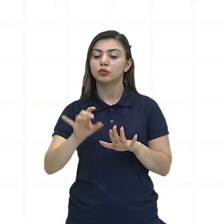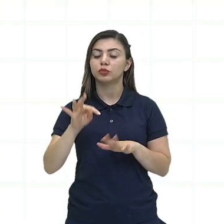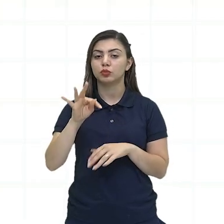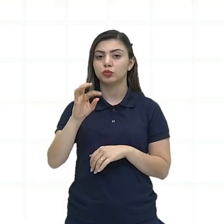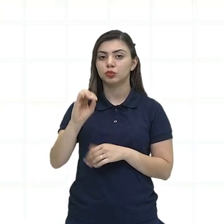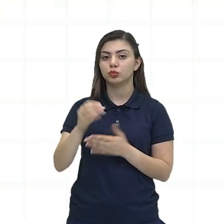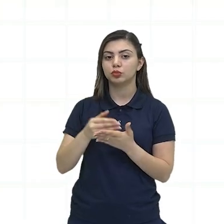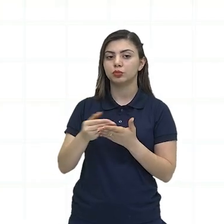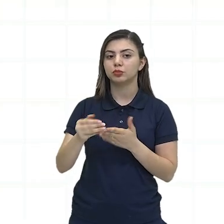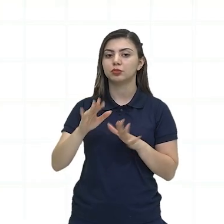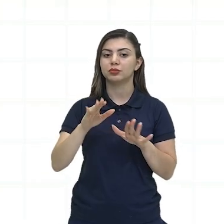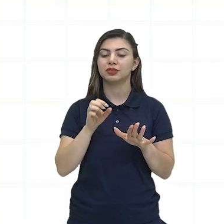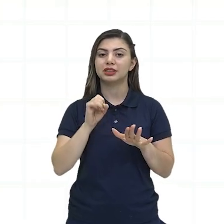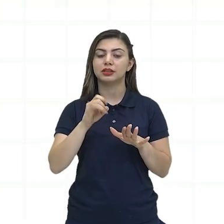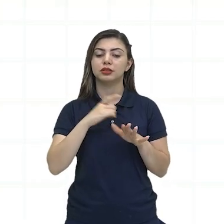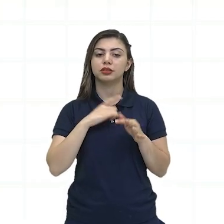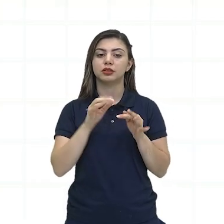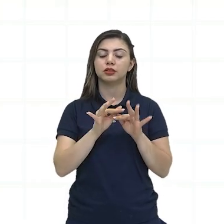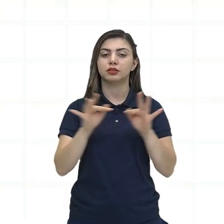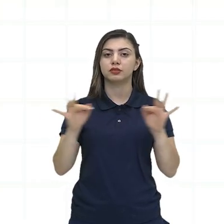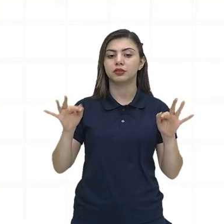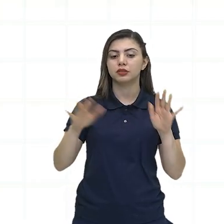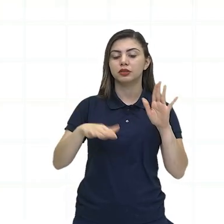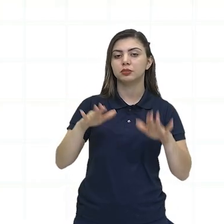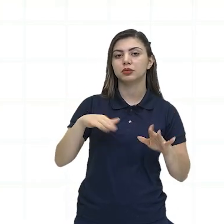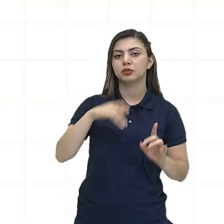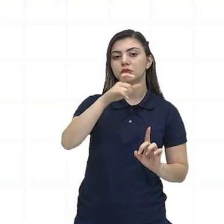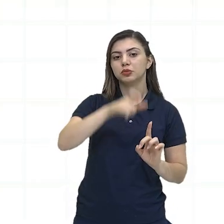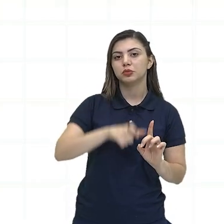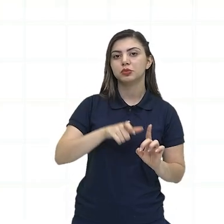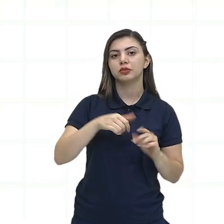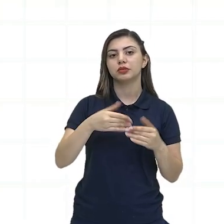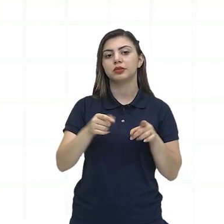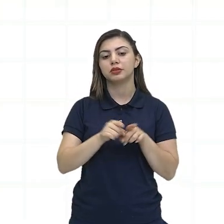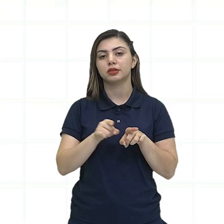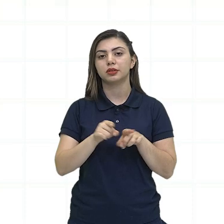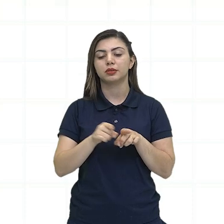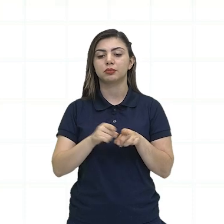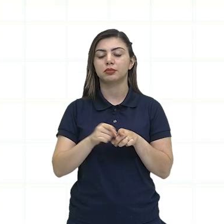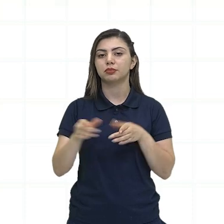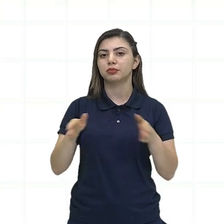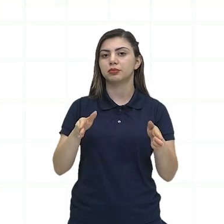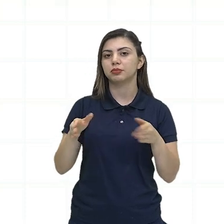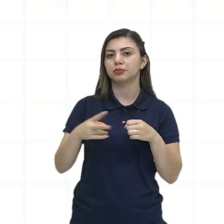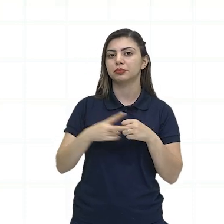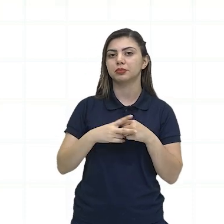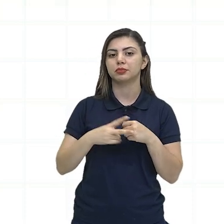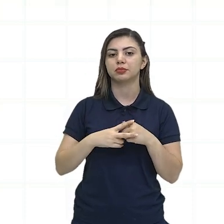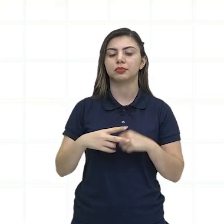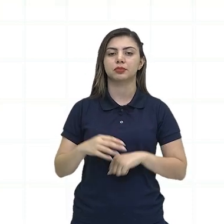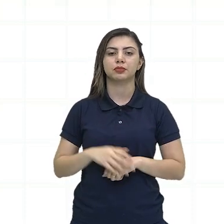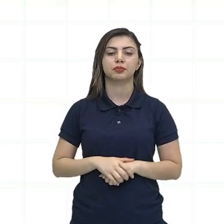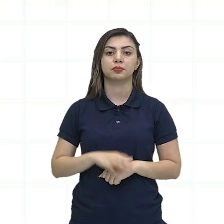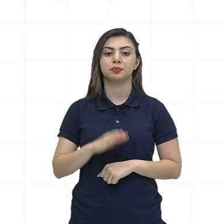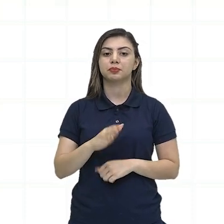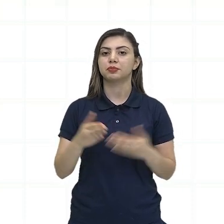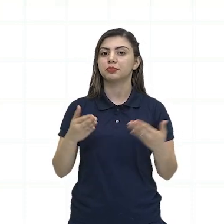está nas frases, ele vai mudando a partir do sujeito, a partir do tempo verbal. No caso, essa